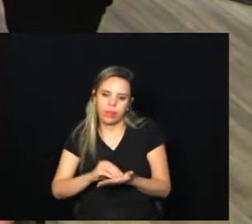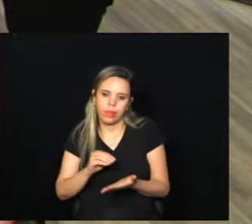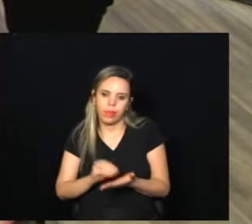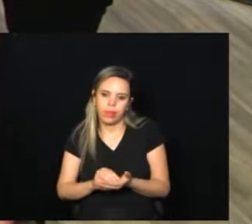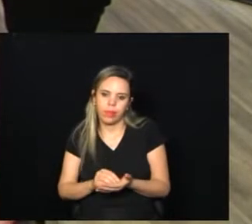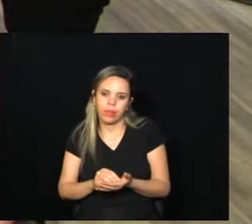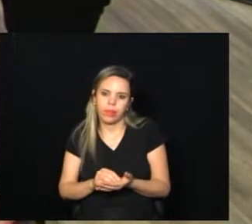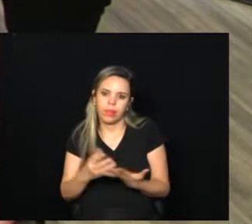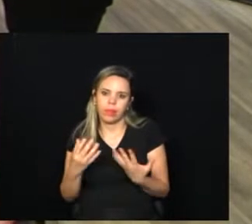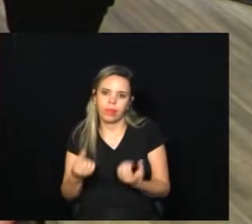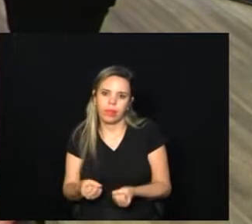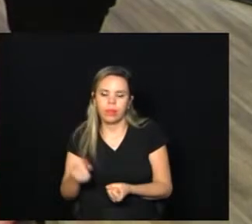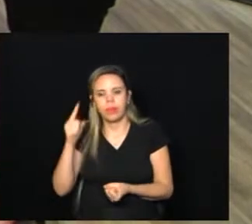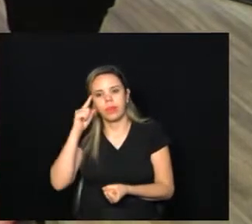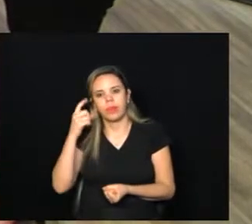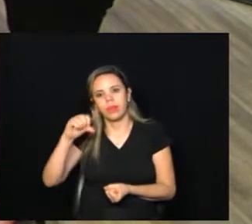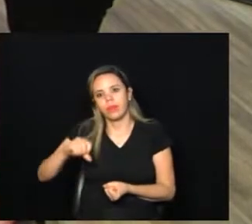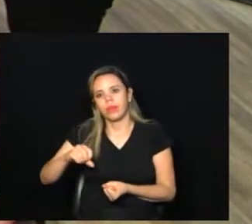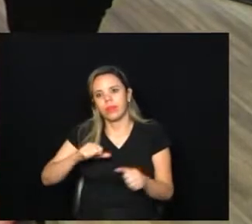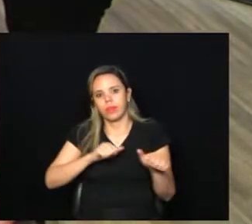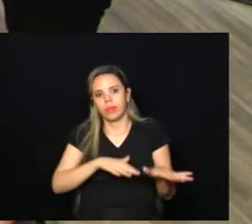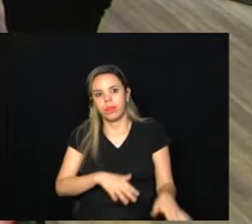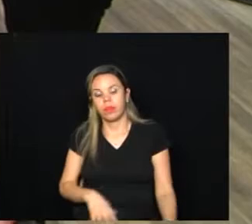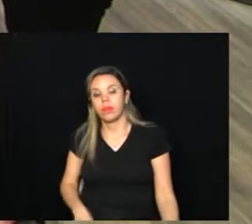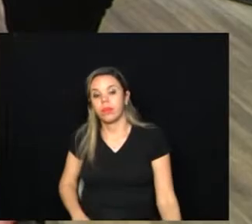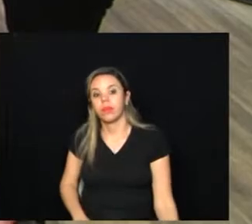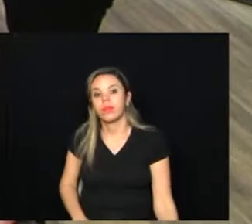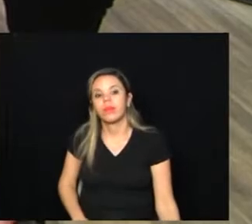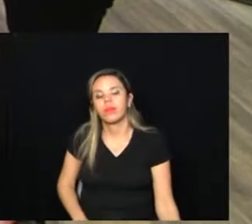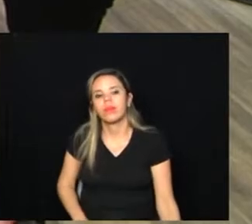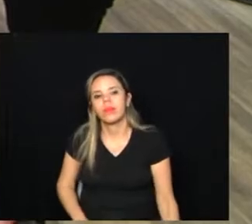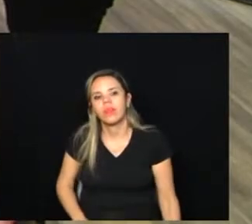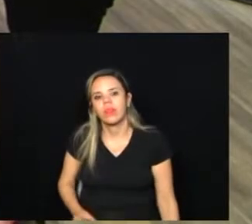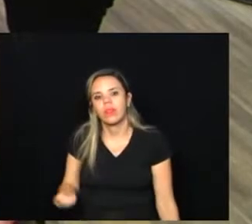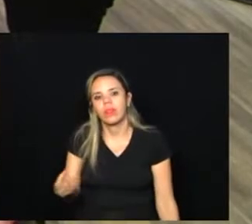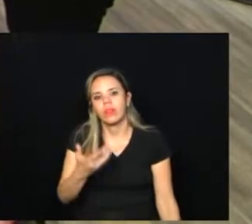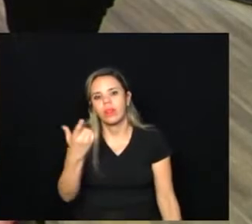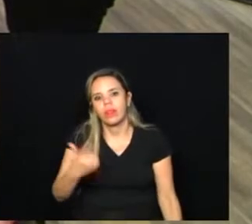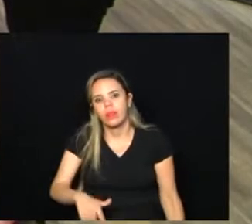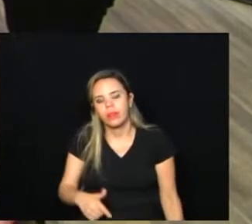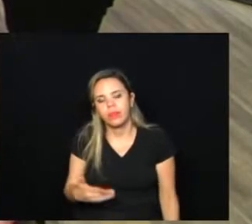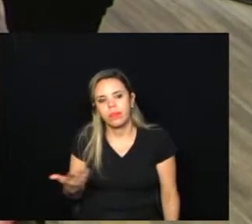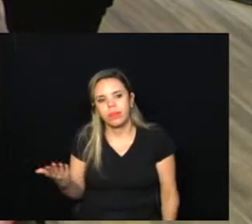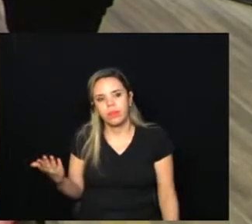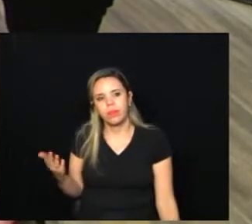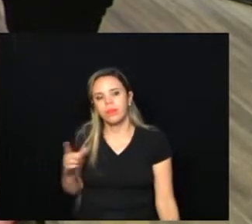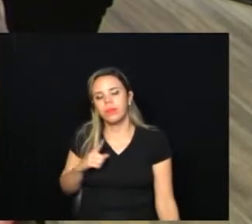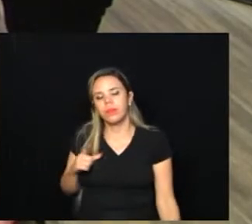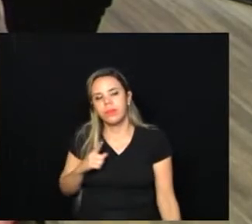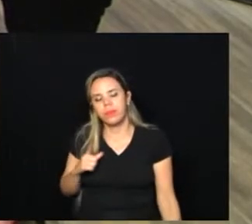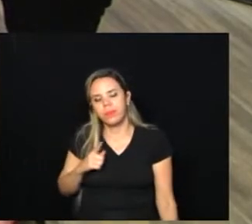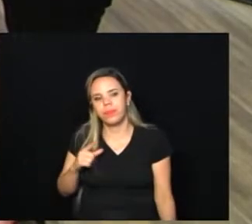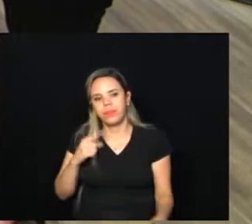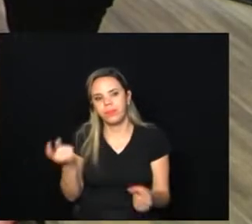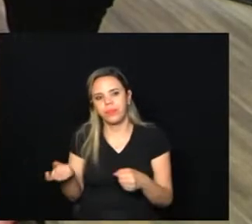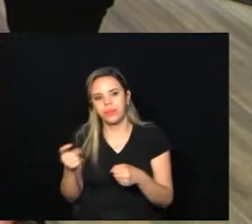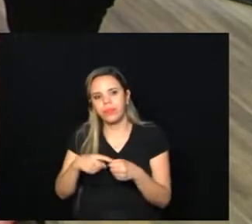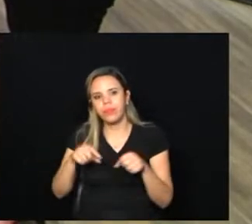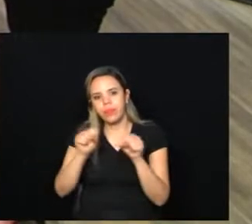ar desde o dia 9 de setembro. Então, quando entrar de novo no ar, quando tiver tudo